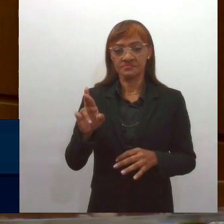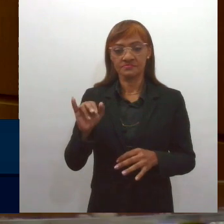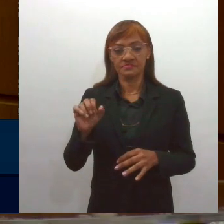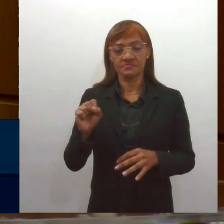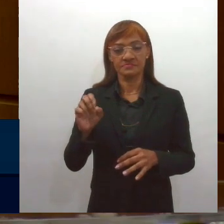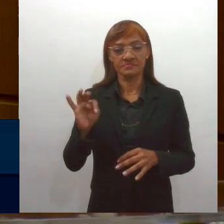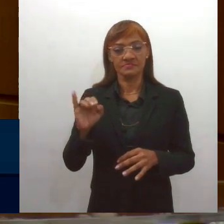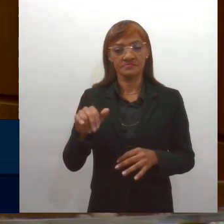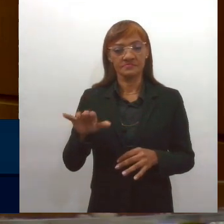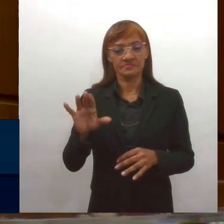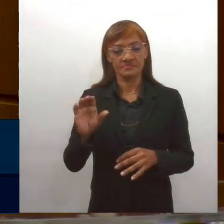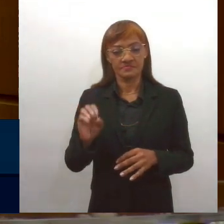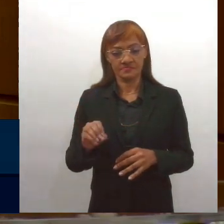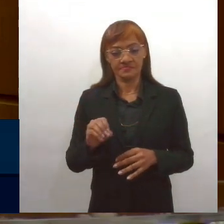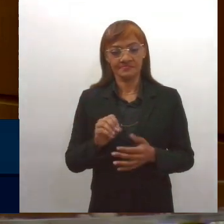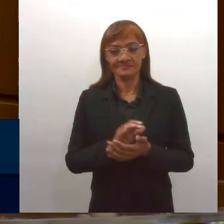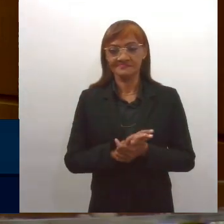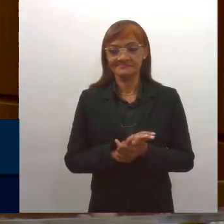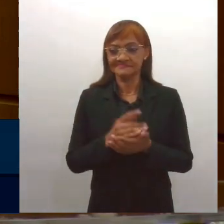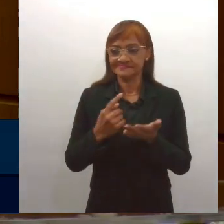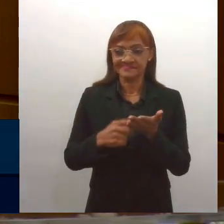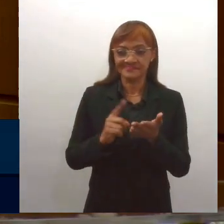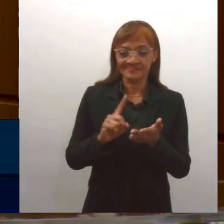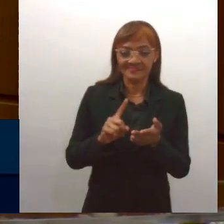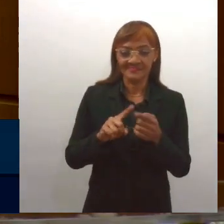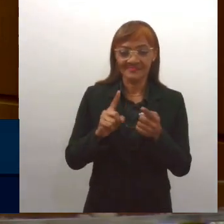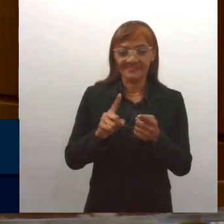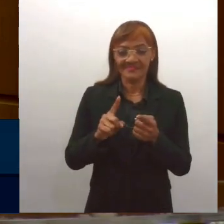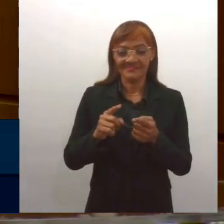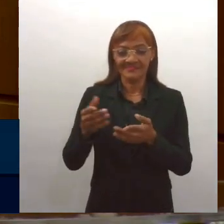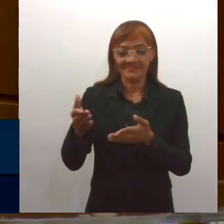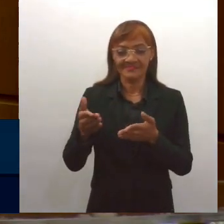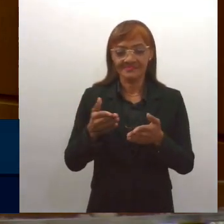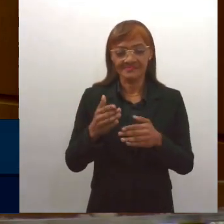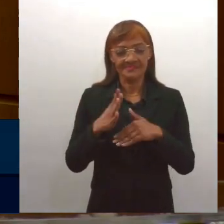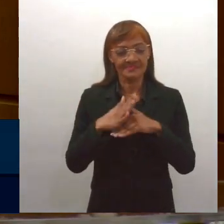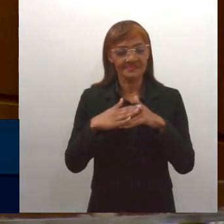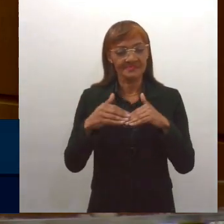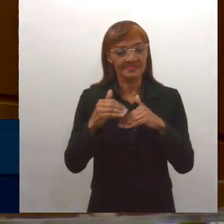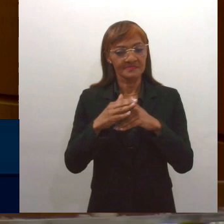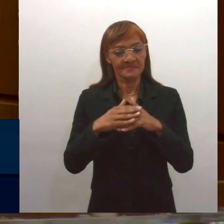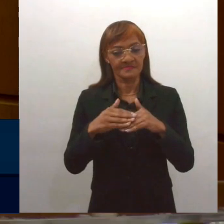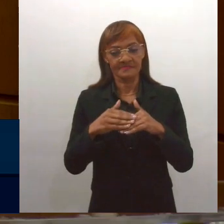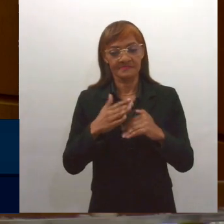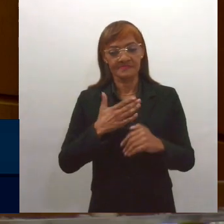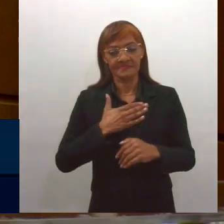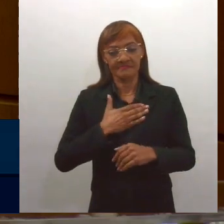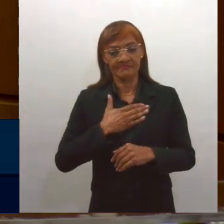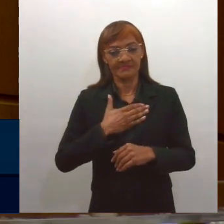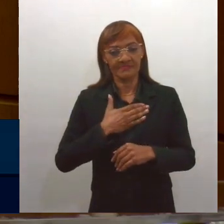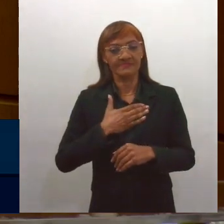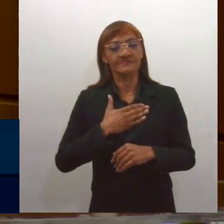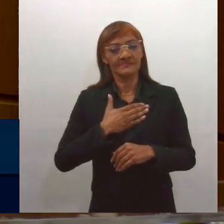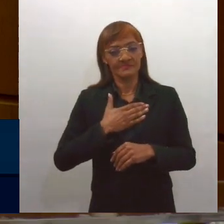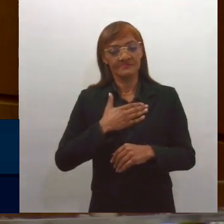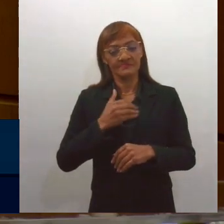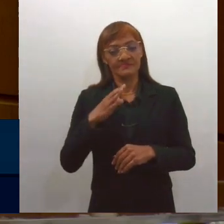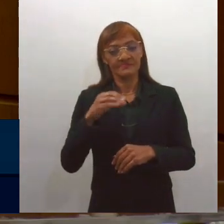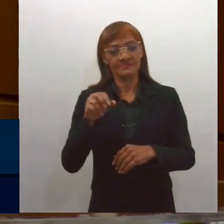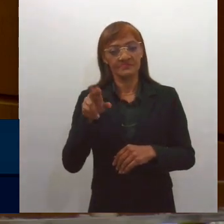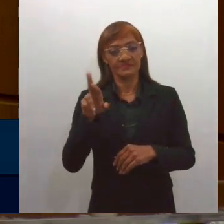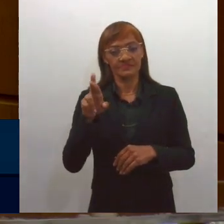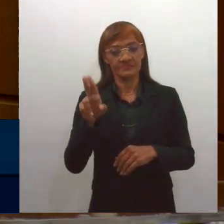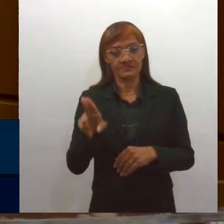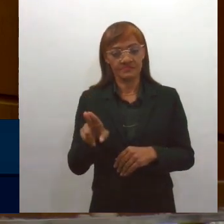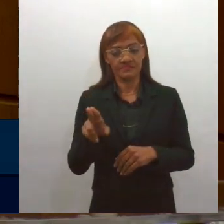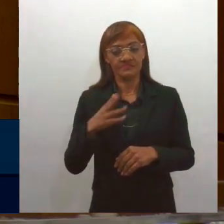está aqui no meu discurso, que carinhosamente eu chamo de meu guru, porque para mim sempre foi um exemplo de profissional